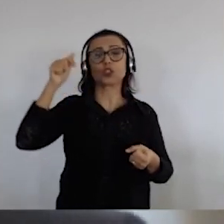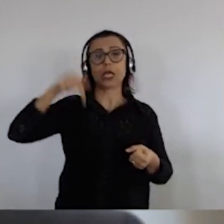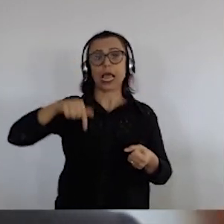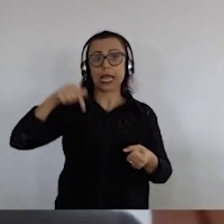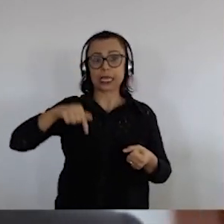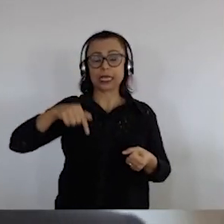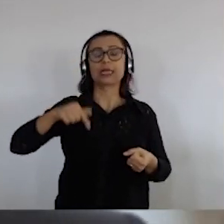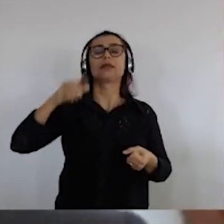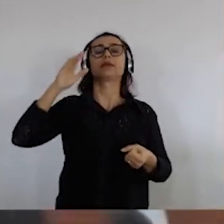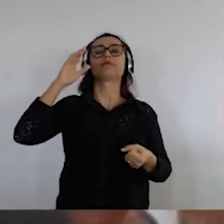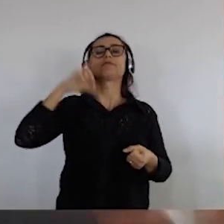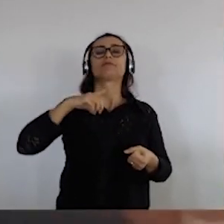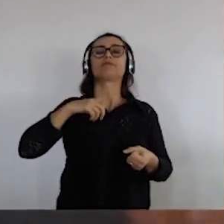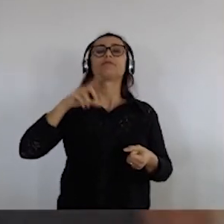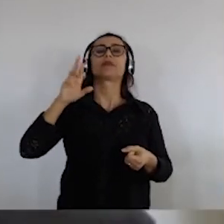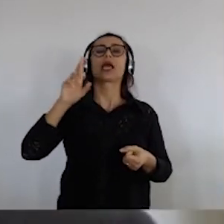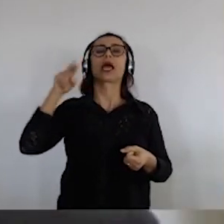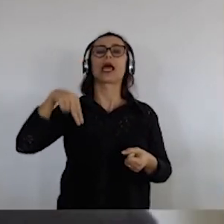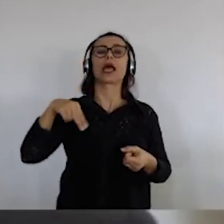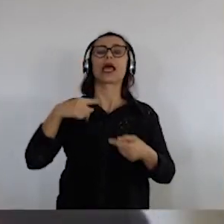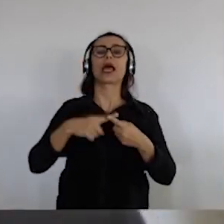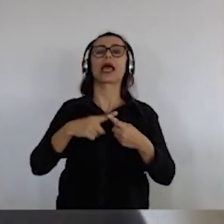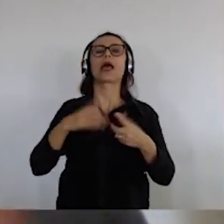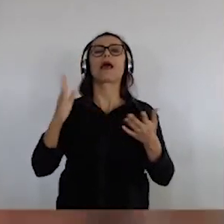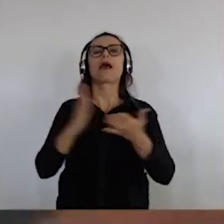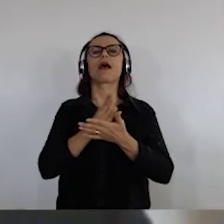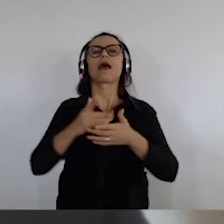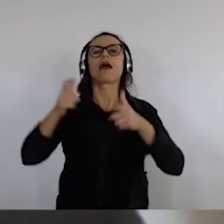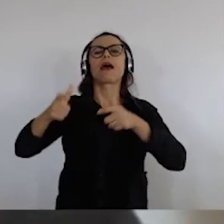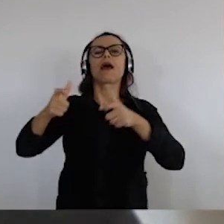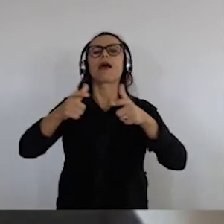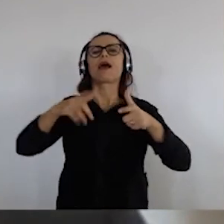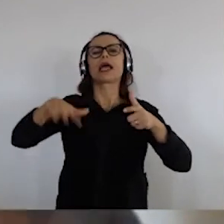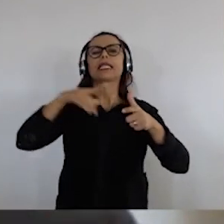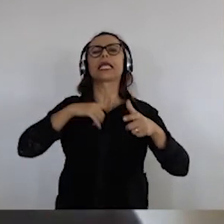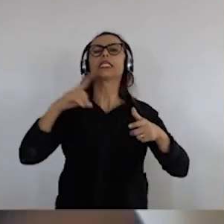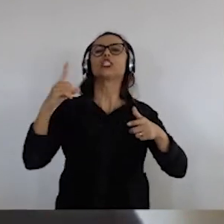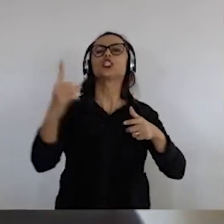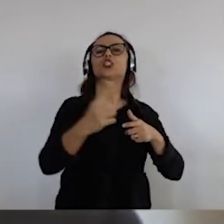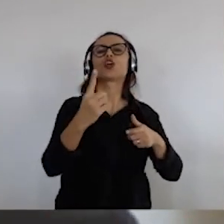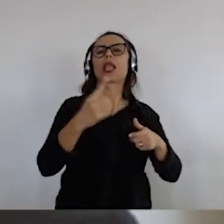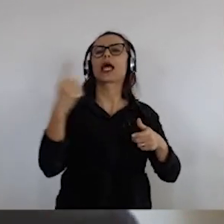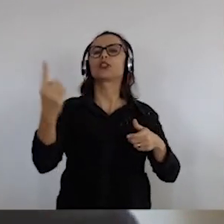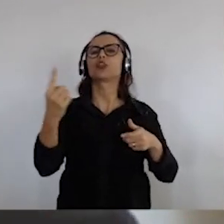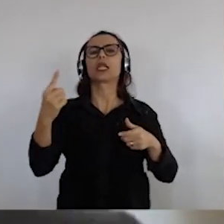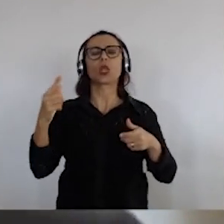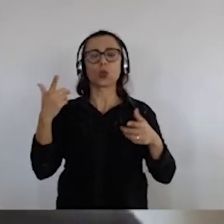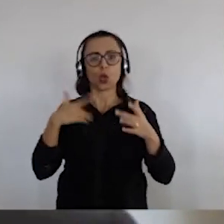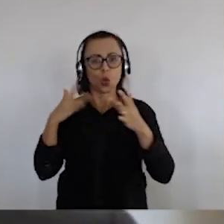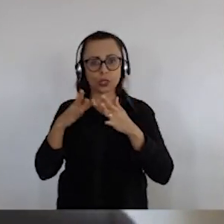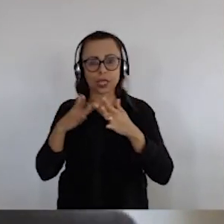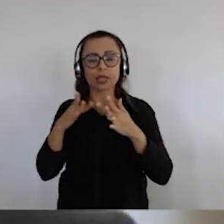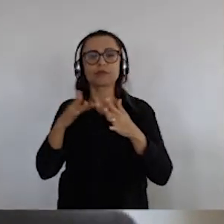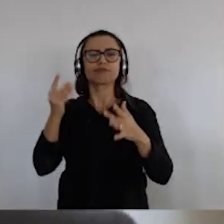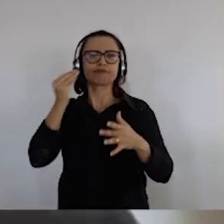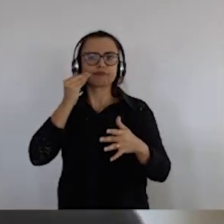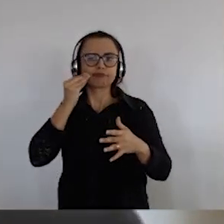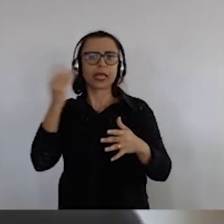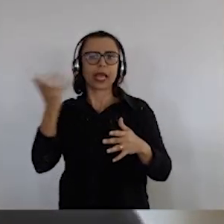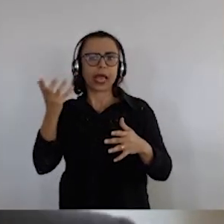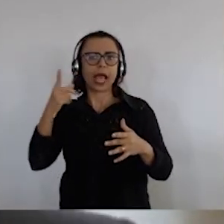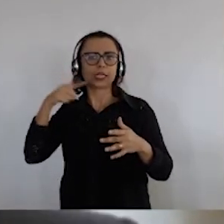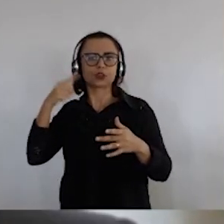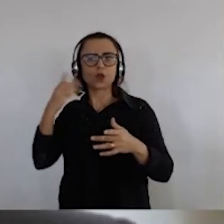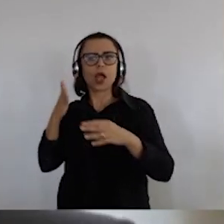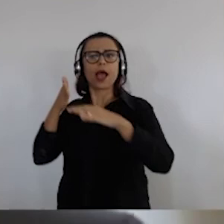os atendimentos nos presídios que têm os seus parlatórios absolutamente isolados, que não há contato físico do advogado com